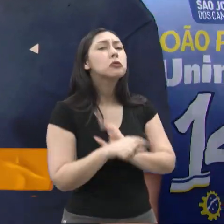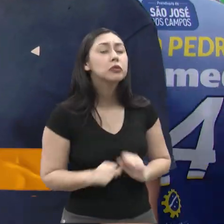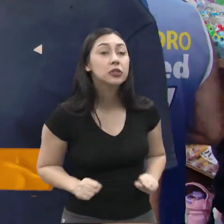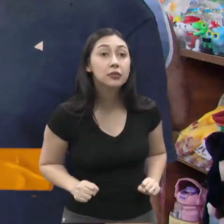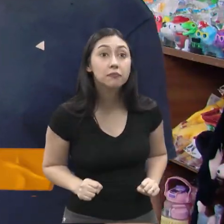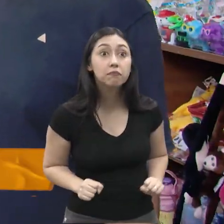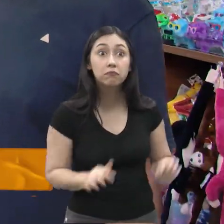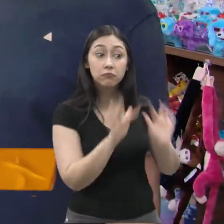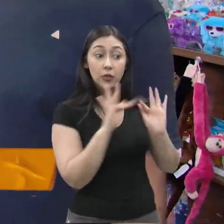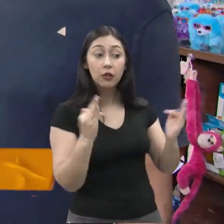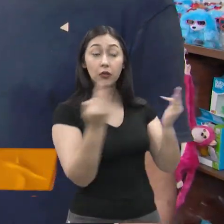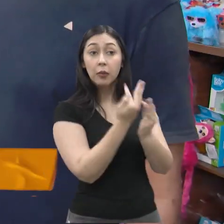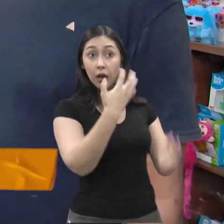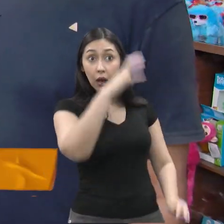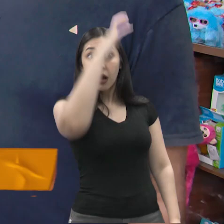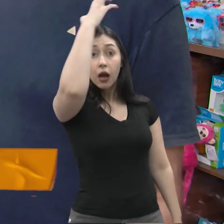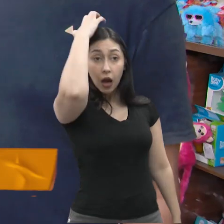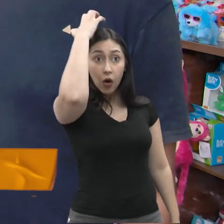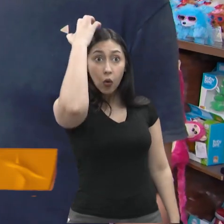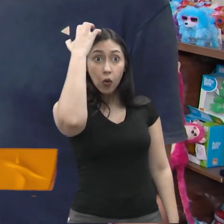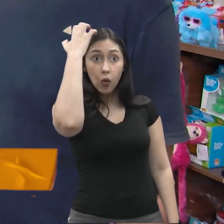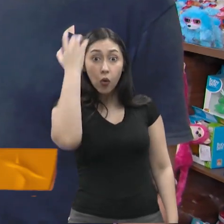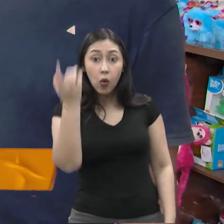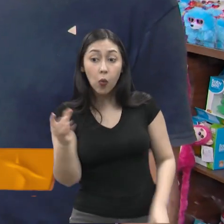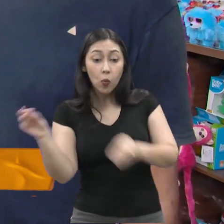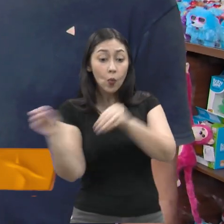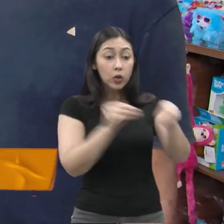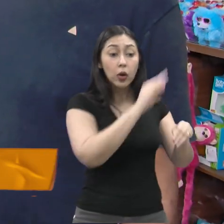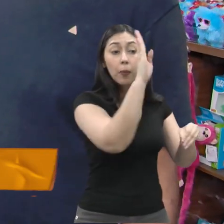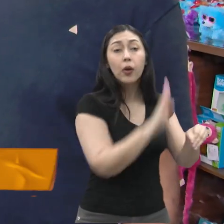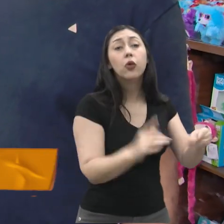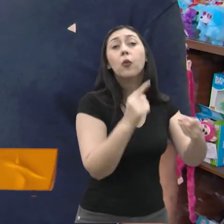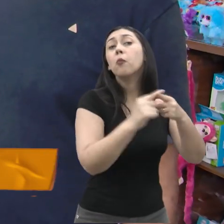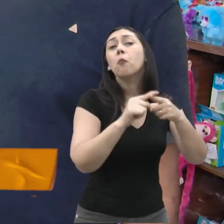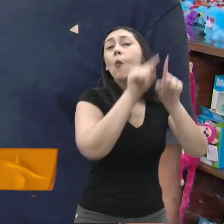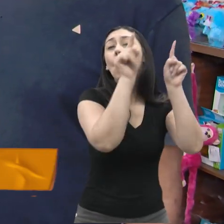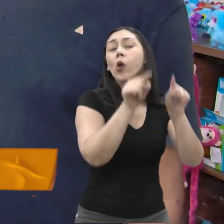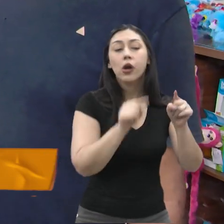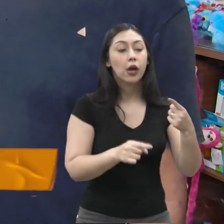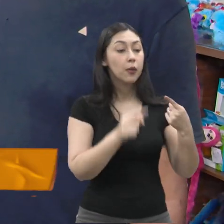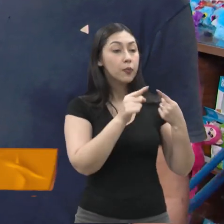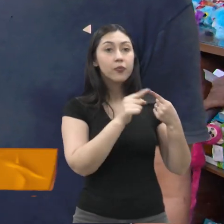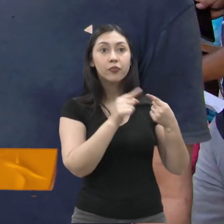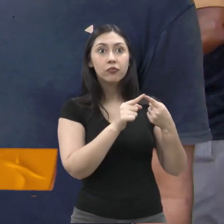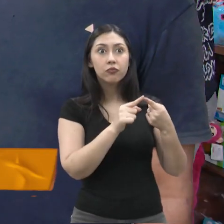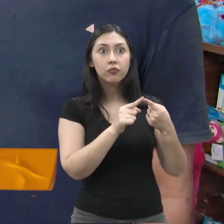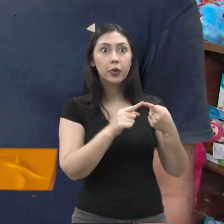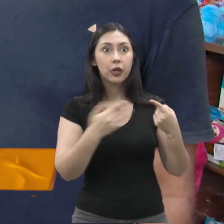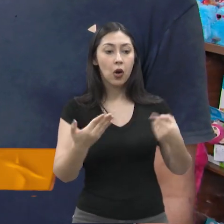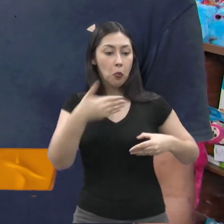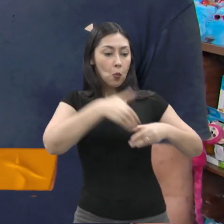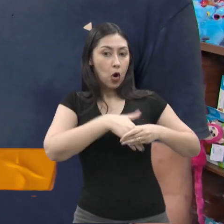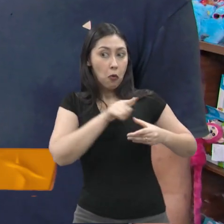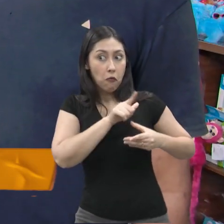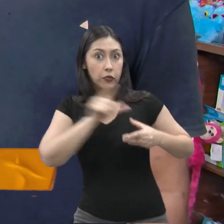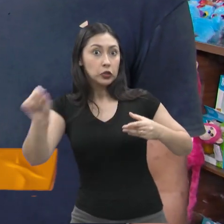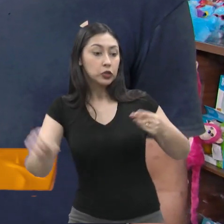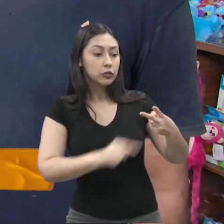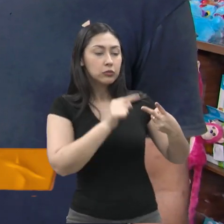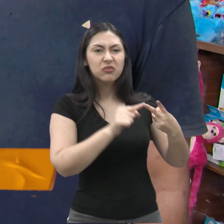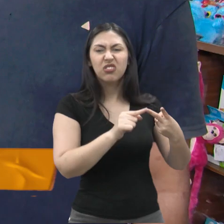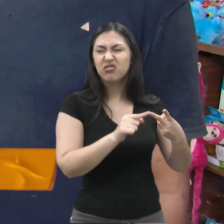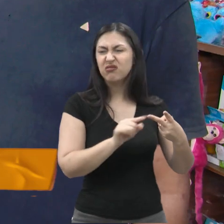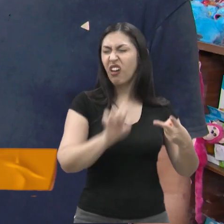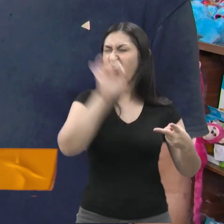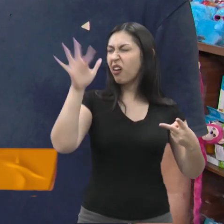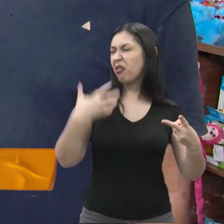ó. A família real veio para o Brasil pois estavam fugindo de Napoleão Bonaparte, cansaram